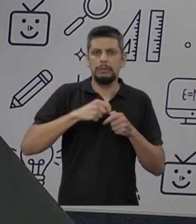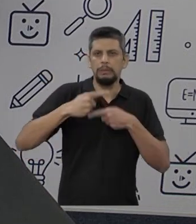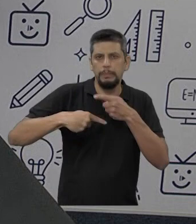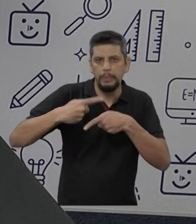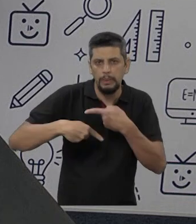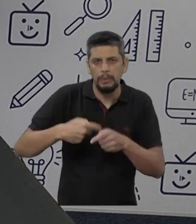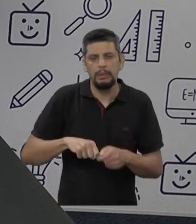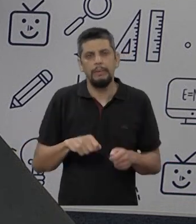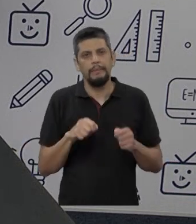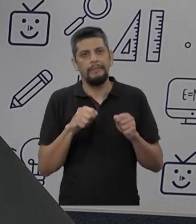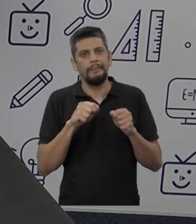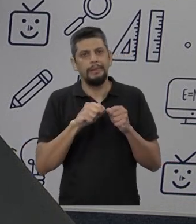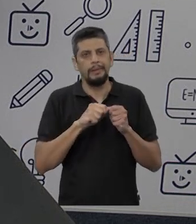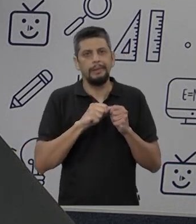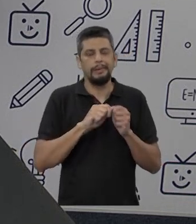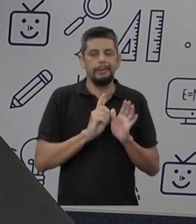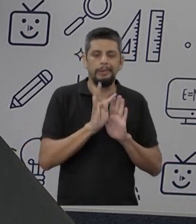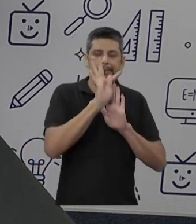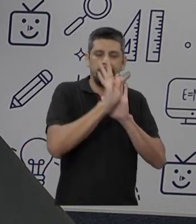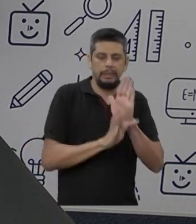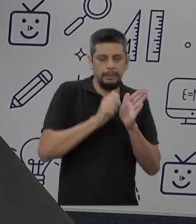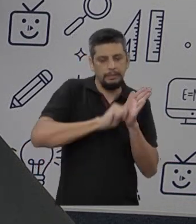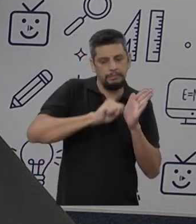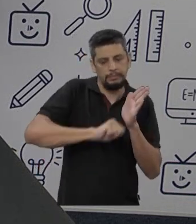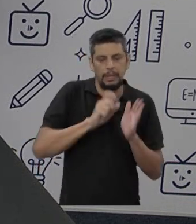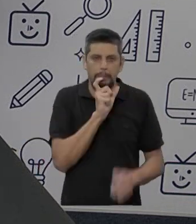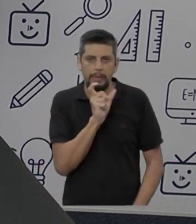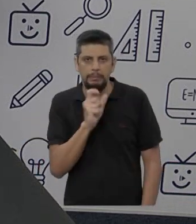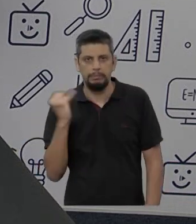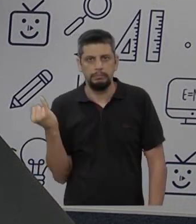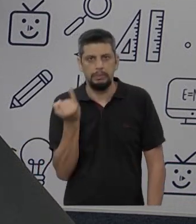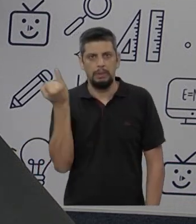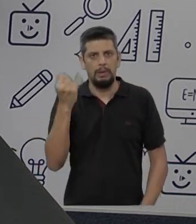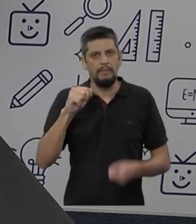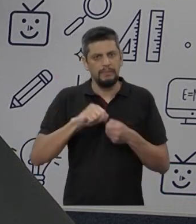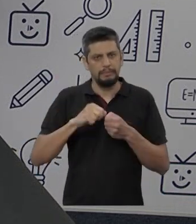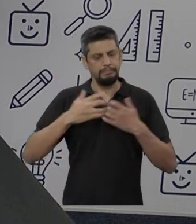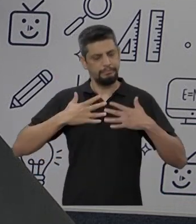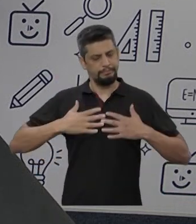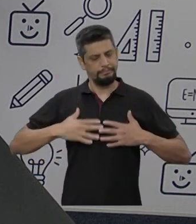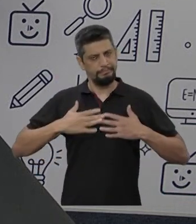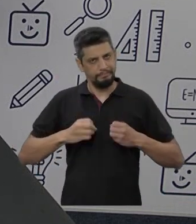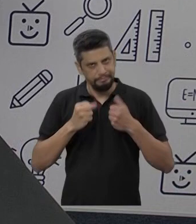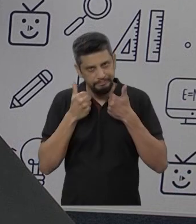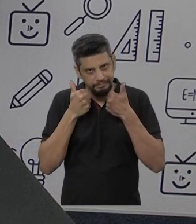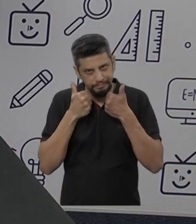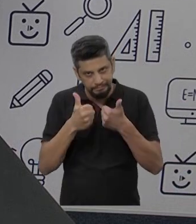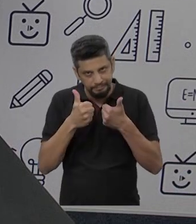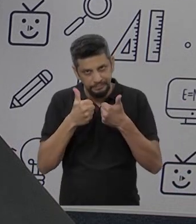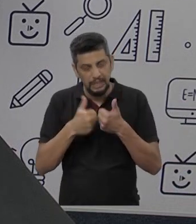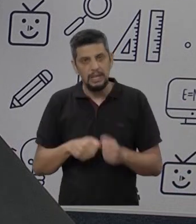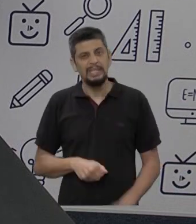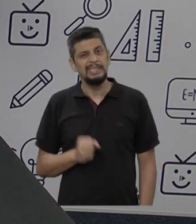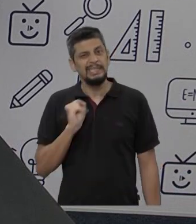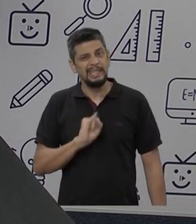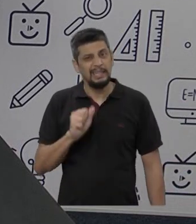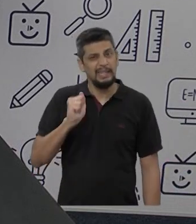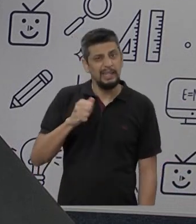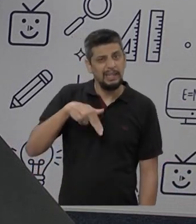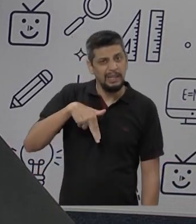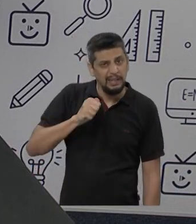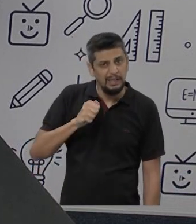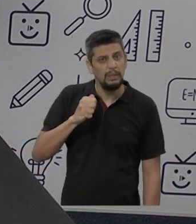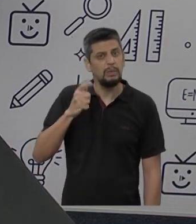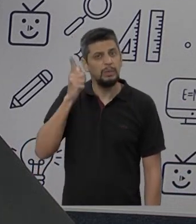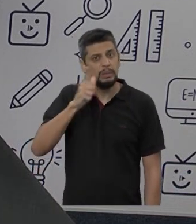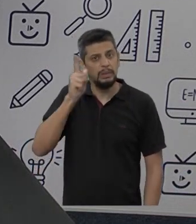feito depois. É a construção do texto, da escrita das palavras que é importante, faça com calma, tá bem? E aí, será que a Ana